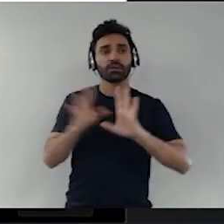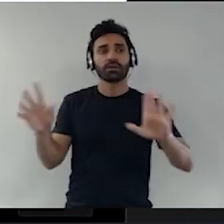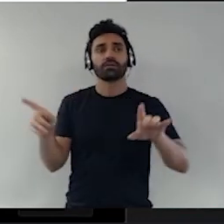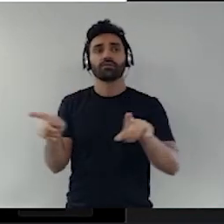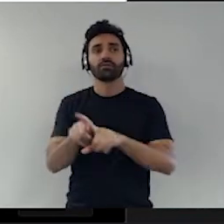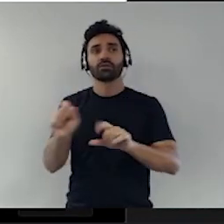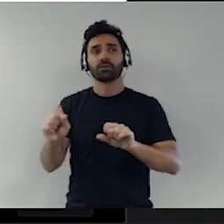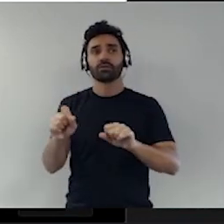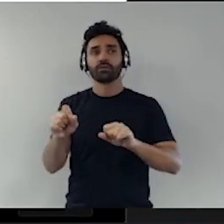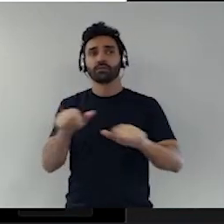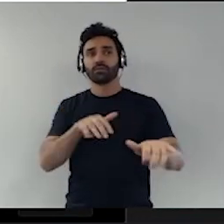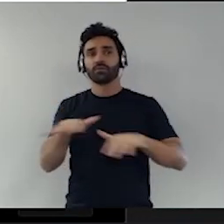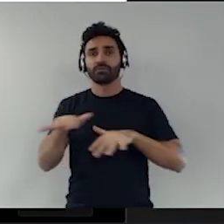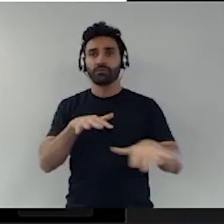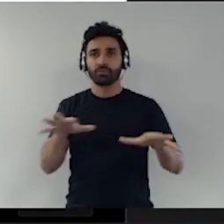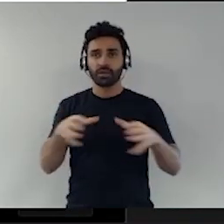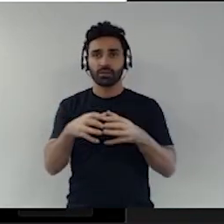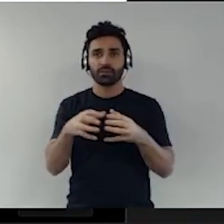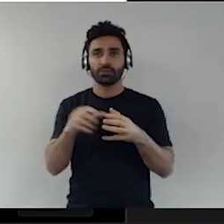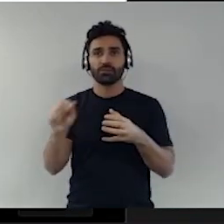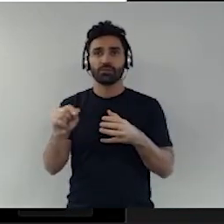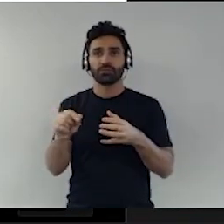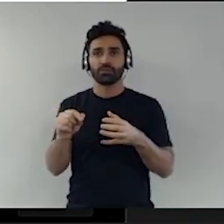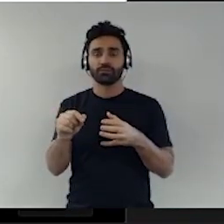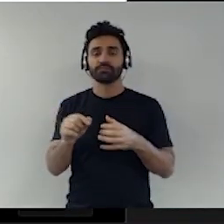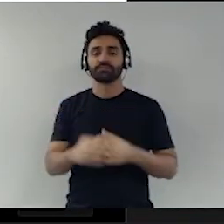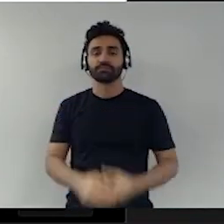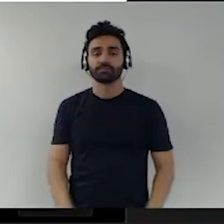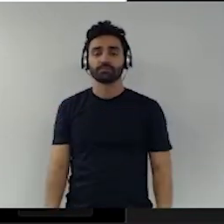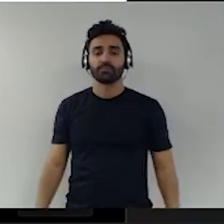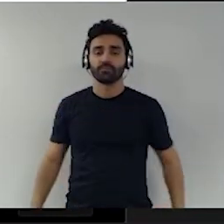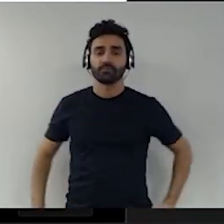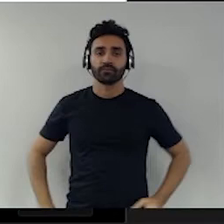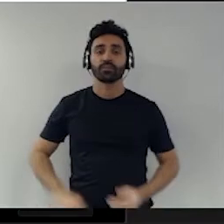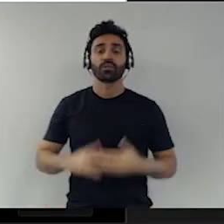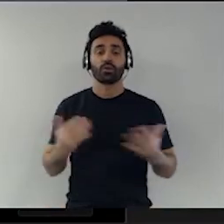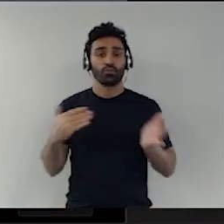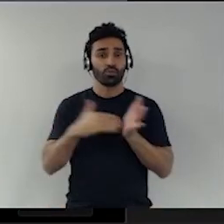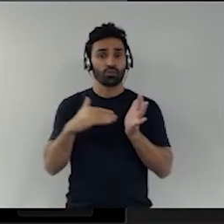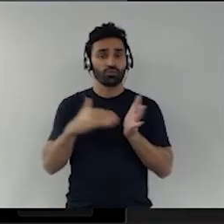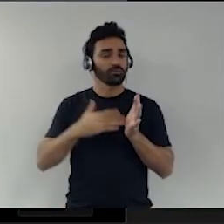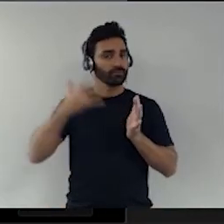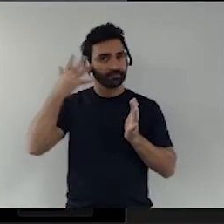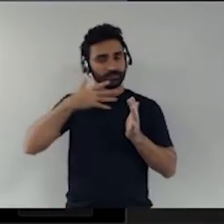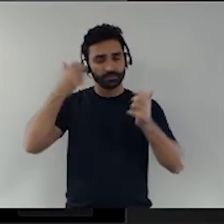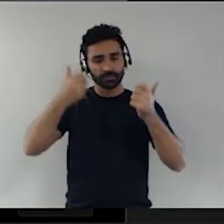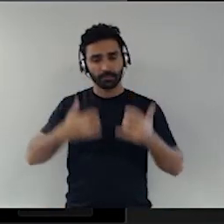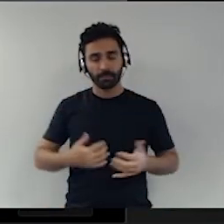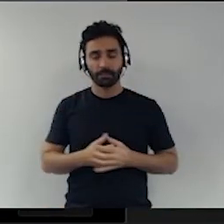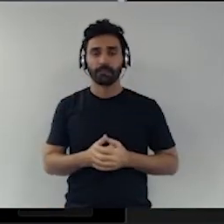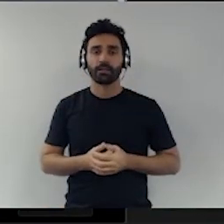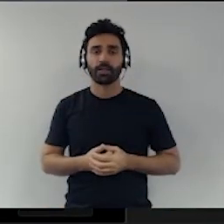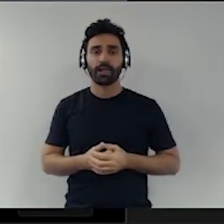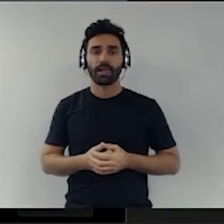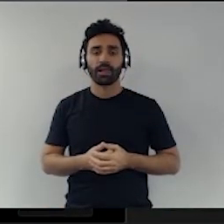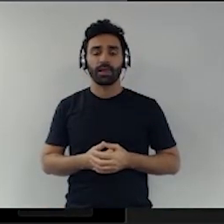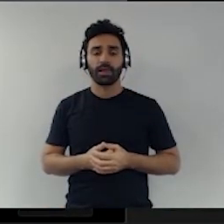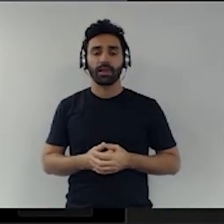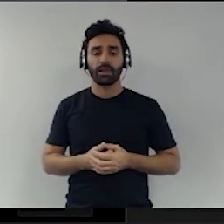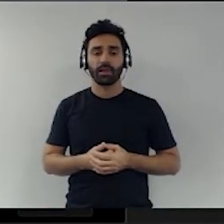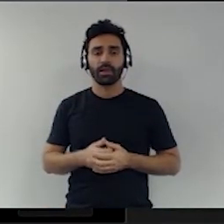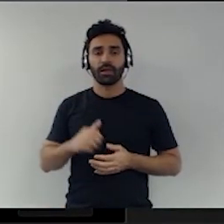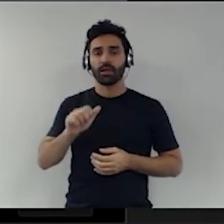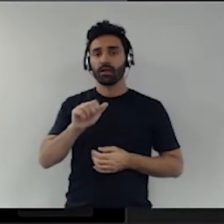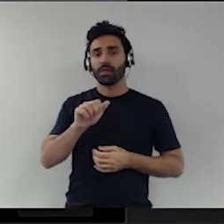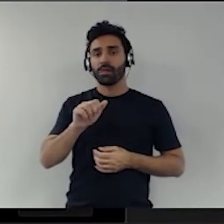movimentar essa máquina toda. Para concluir minha fala, quem é a gente? A gente é